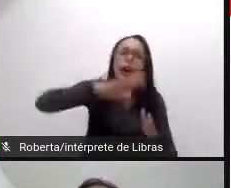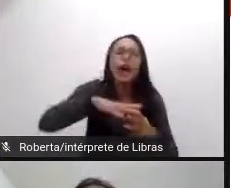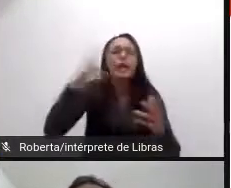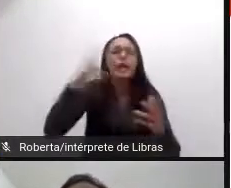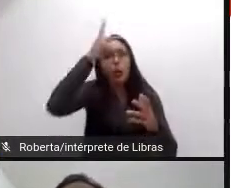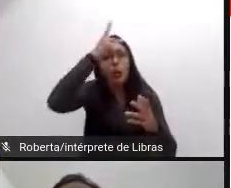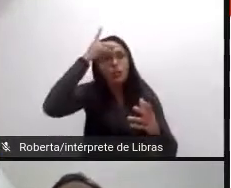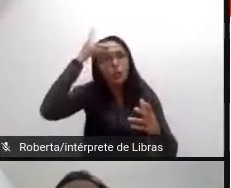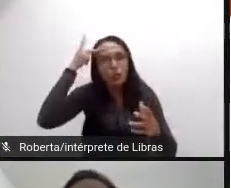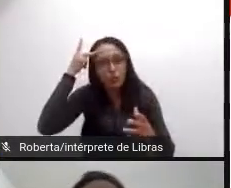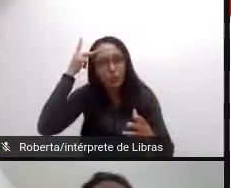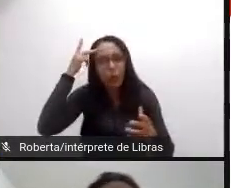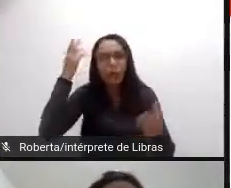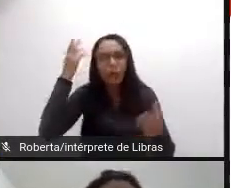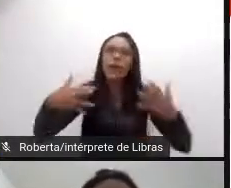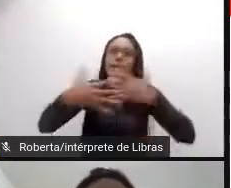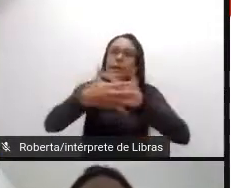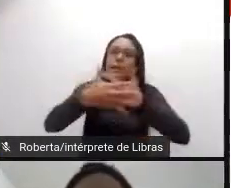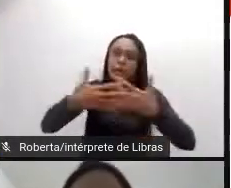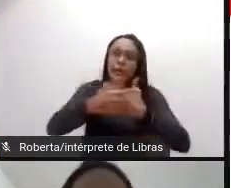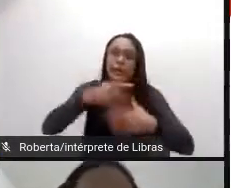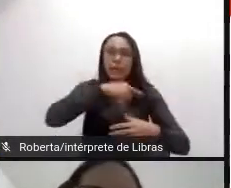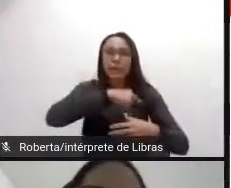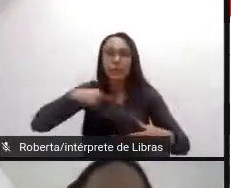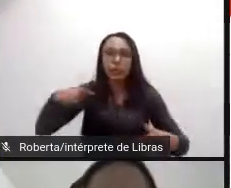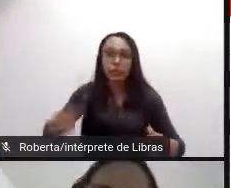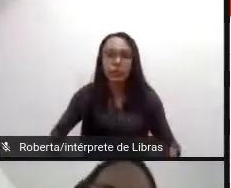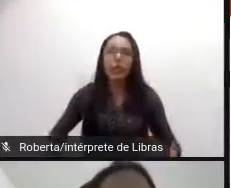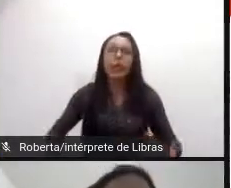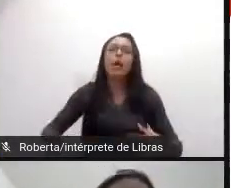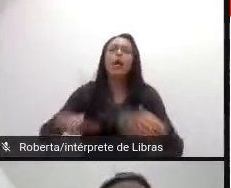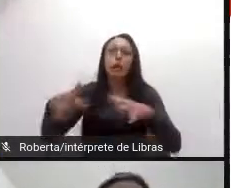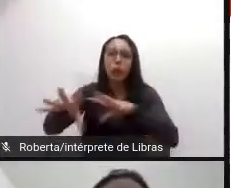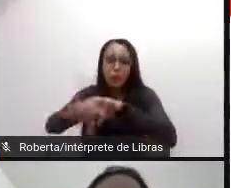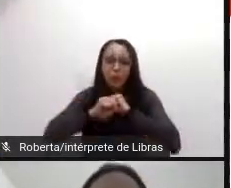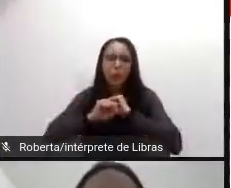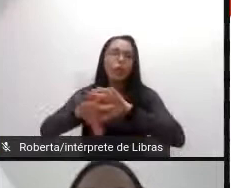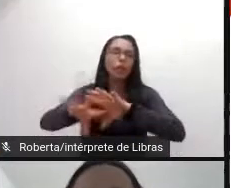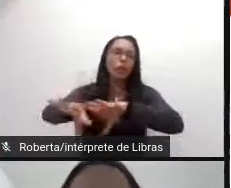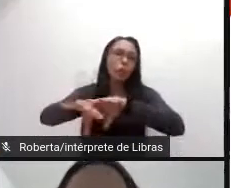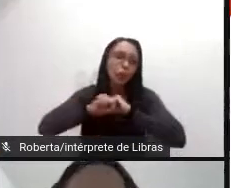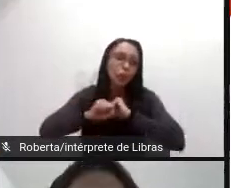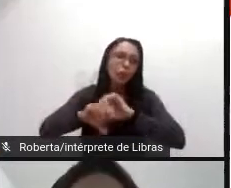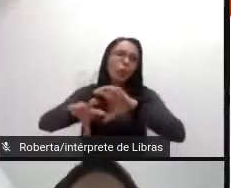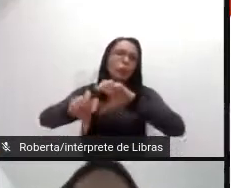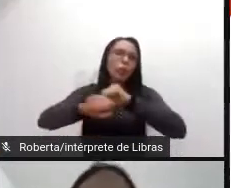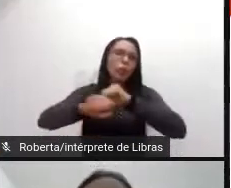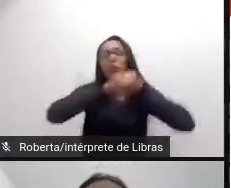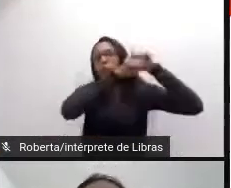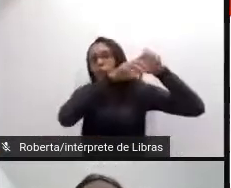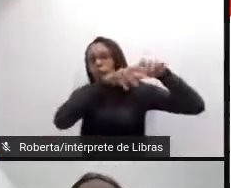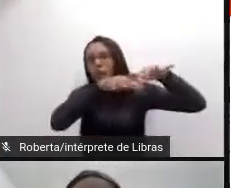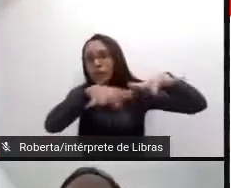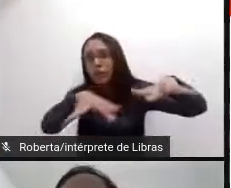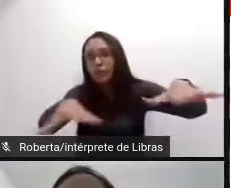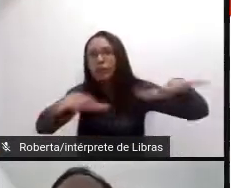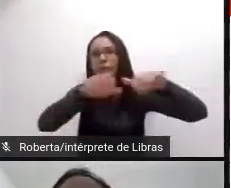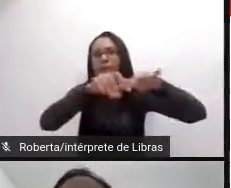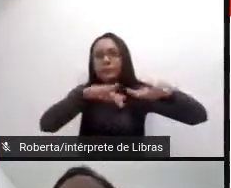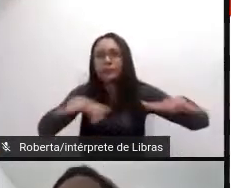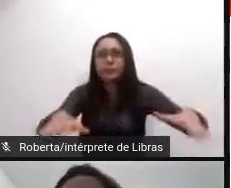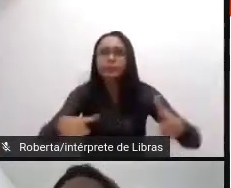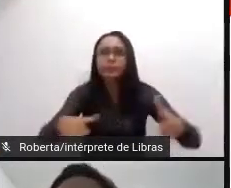Wuhan começaram a ir disseminando esse vírus para várias e várias outras regiões da China, causando, então,